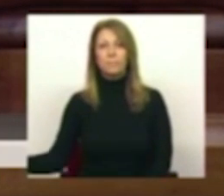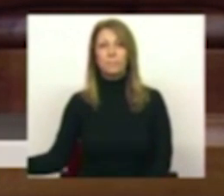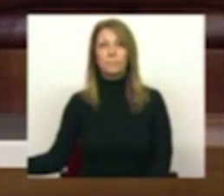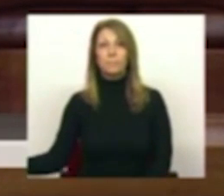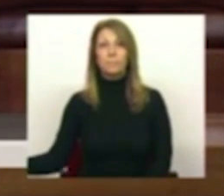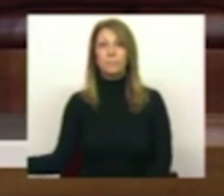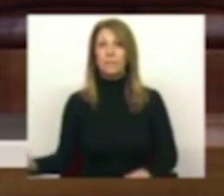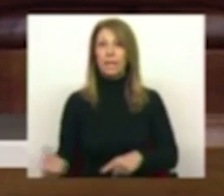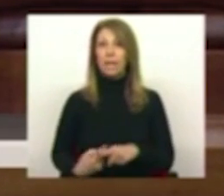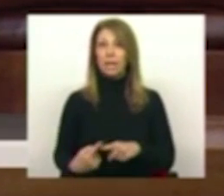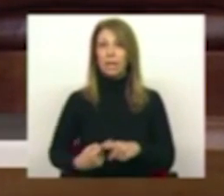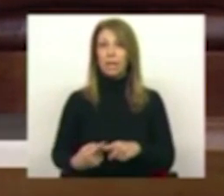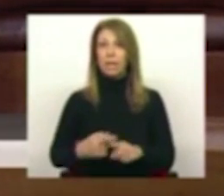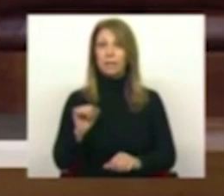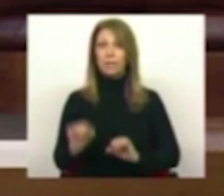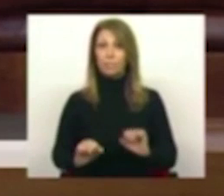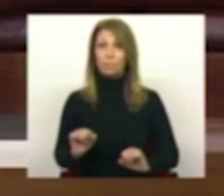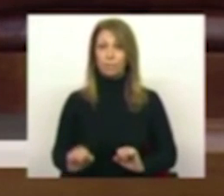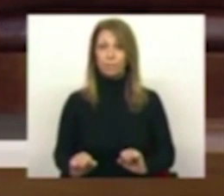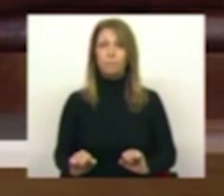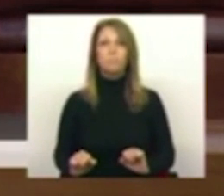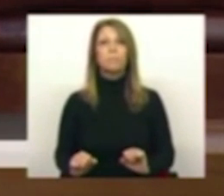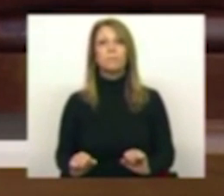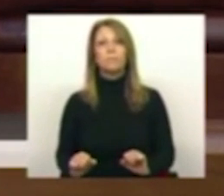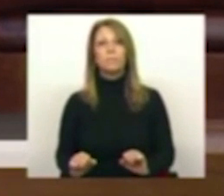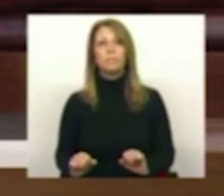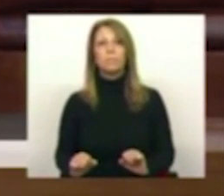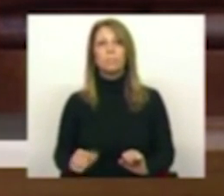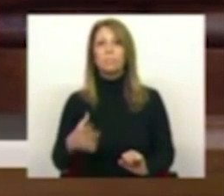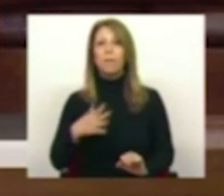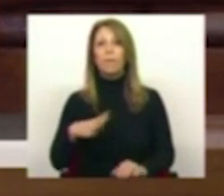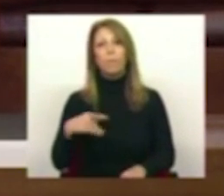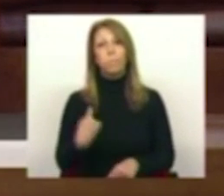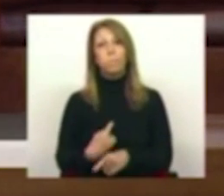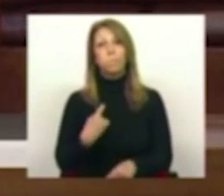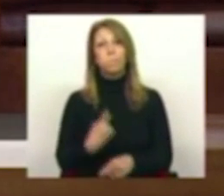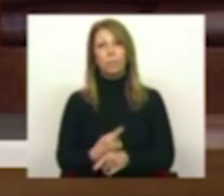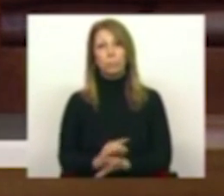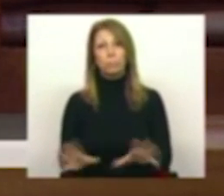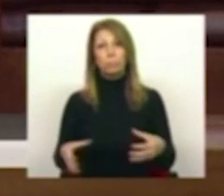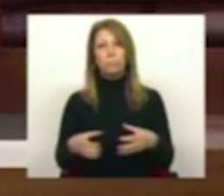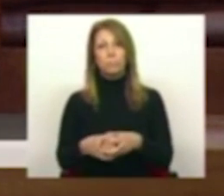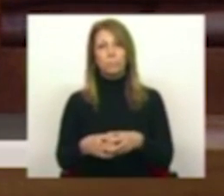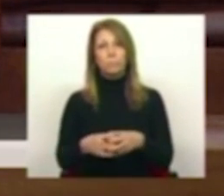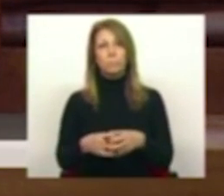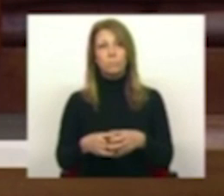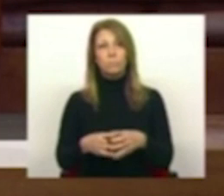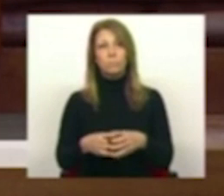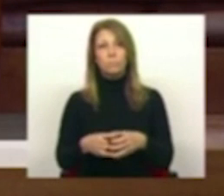interesse em manter um executivo de